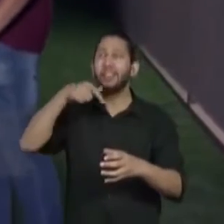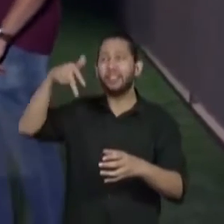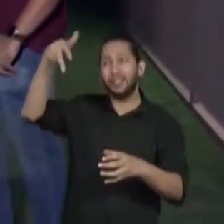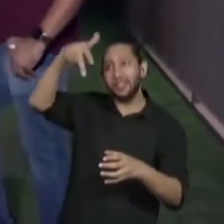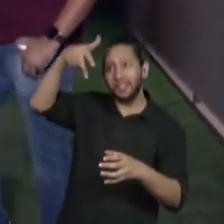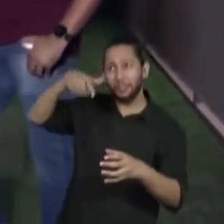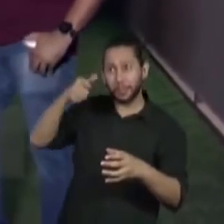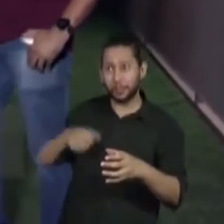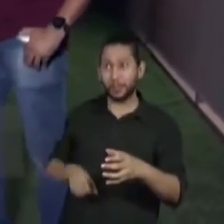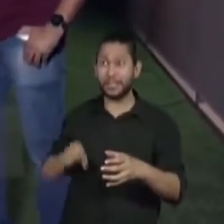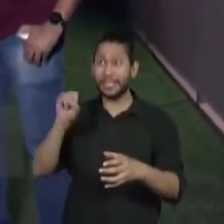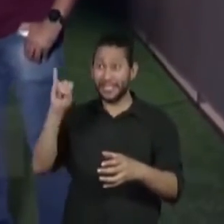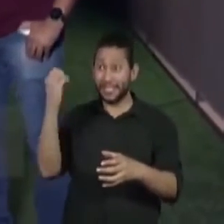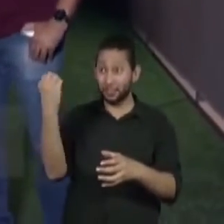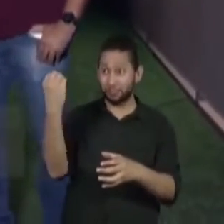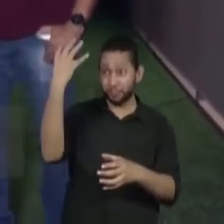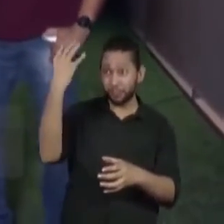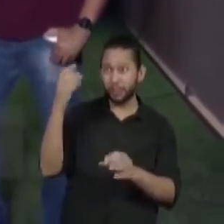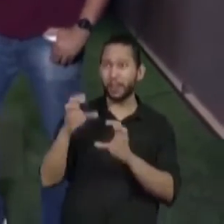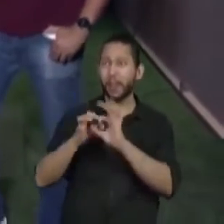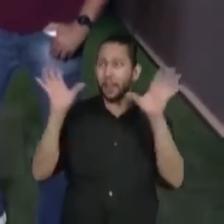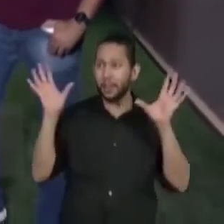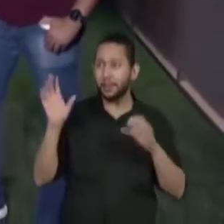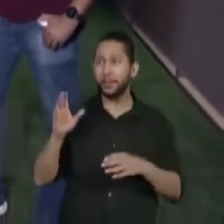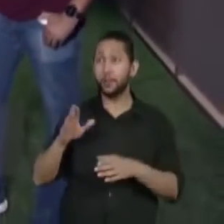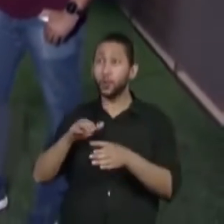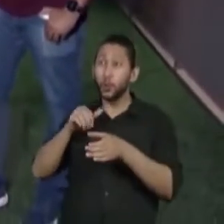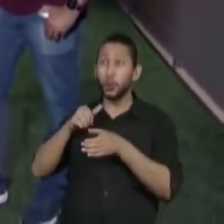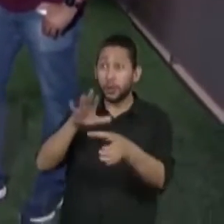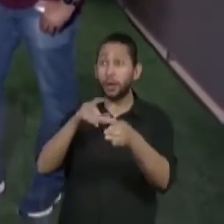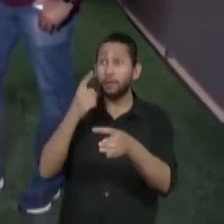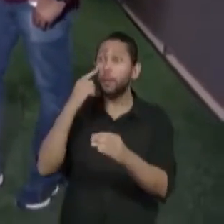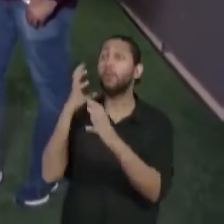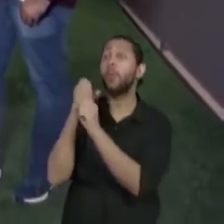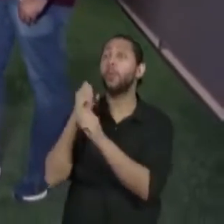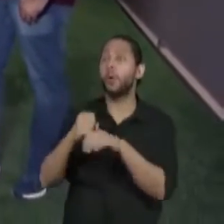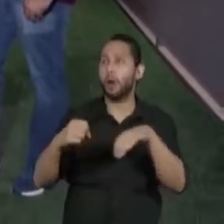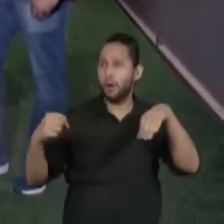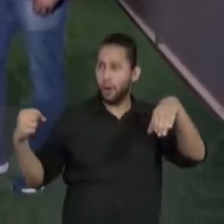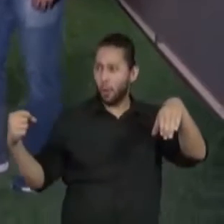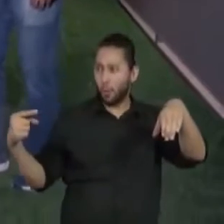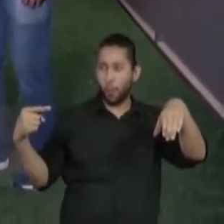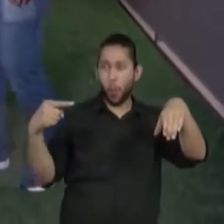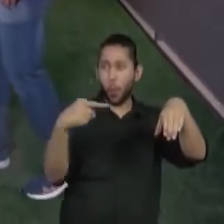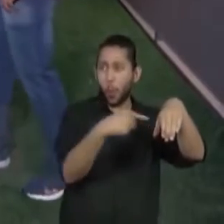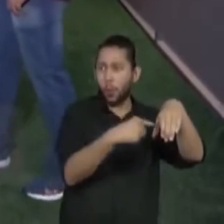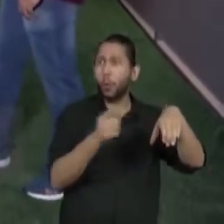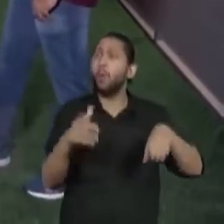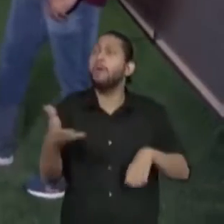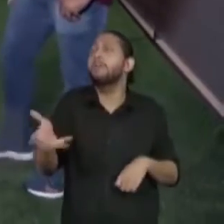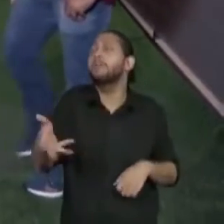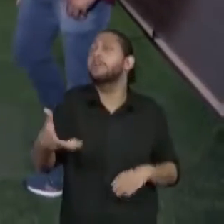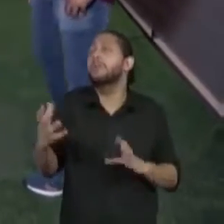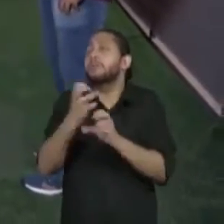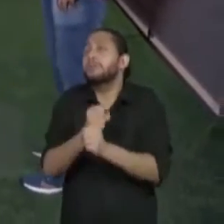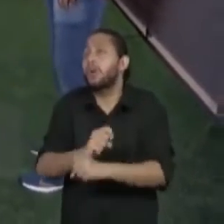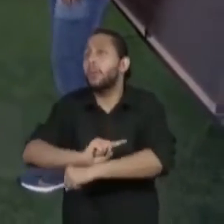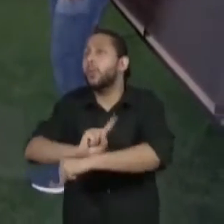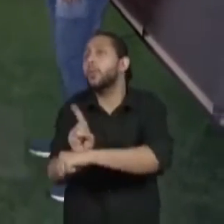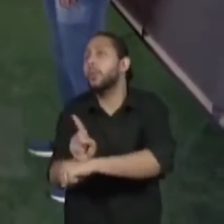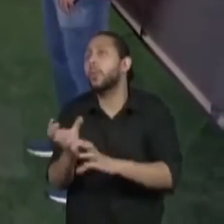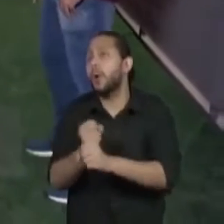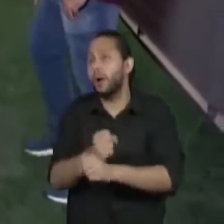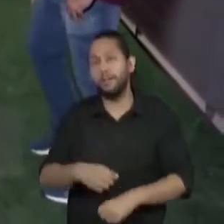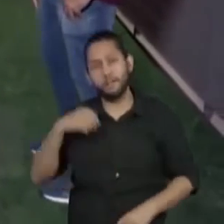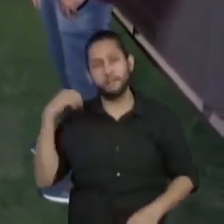estiver autorizado, você vai poder chutar e nós veremos a velocidade do seu chute, né? Então, está autorizada, faz o gol lá, capricha,